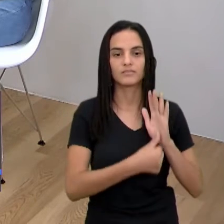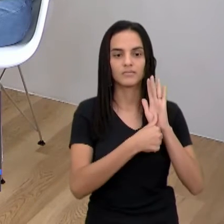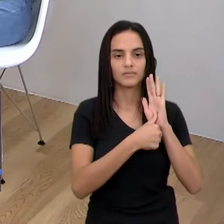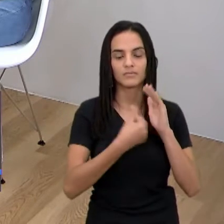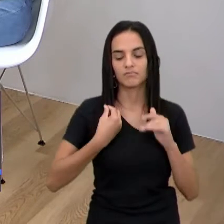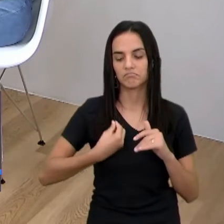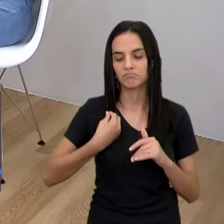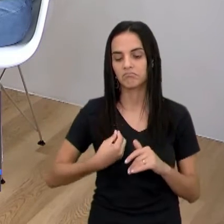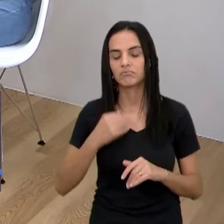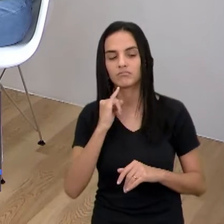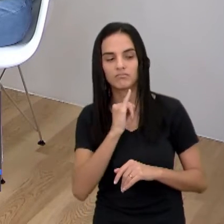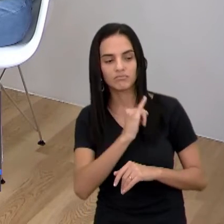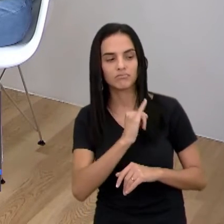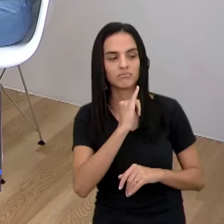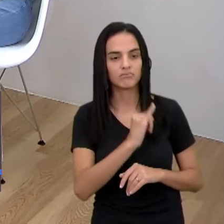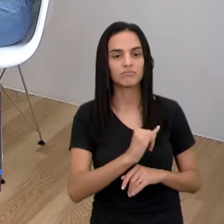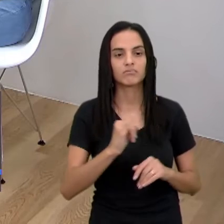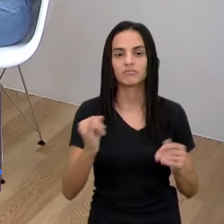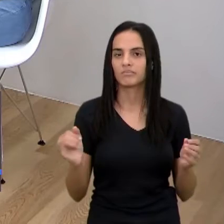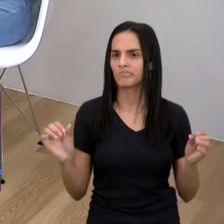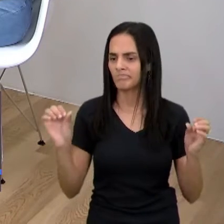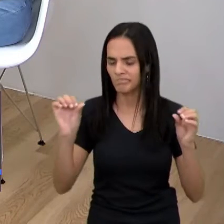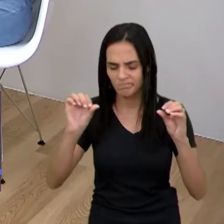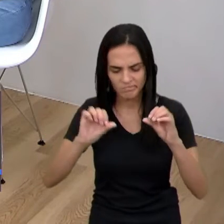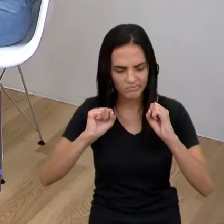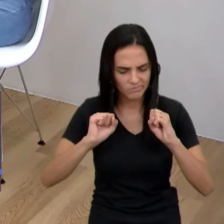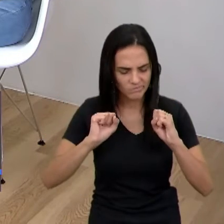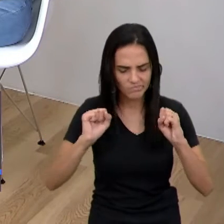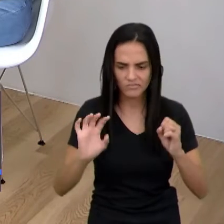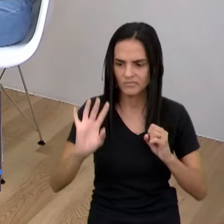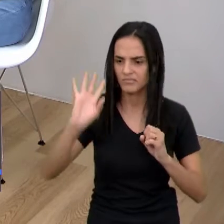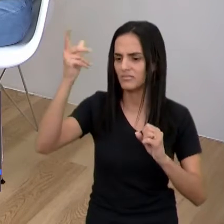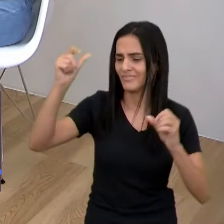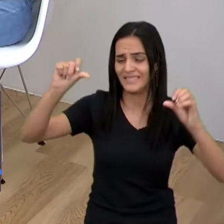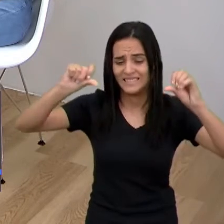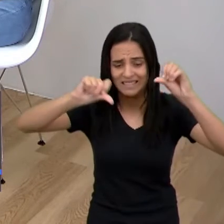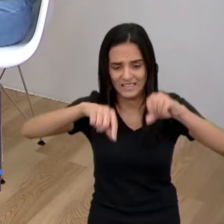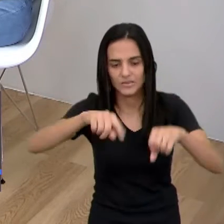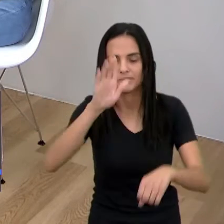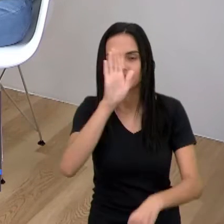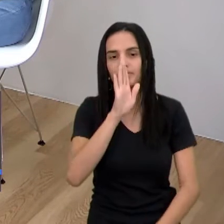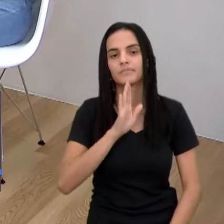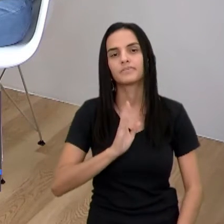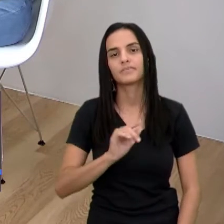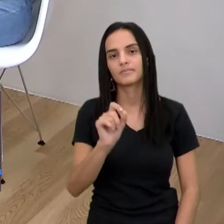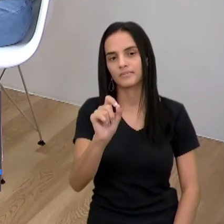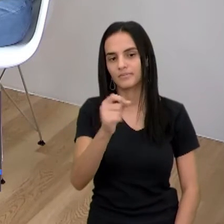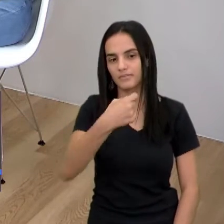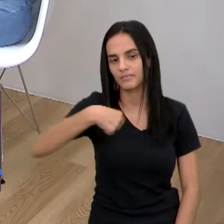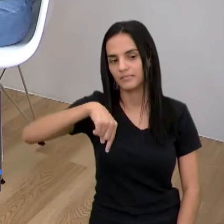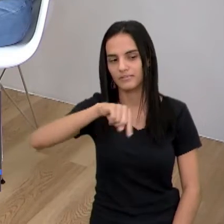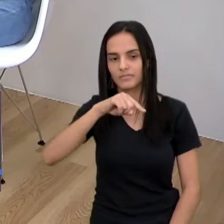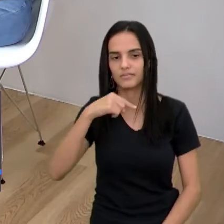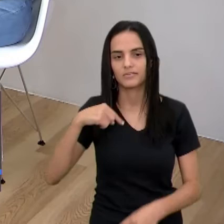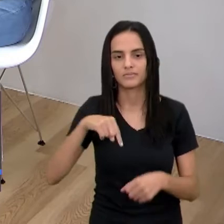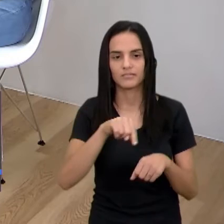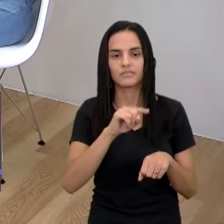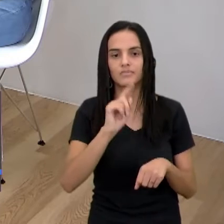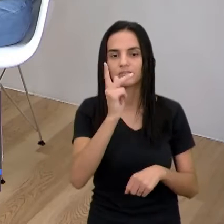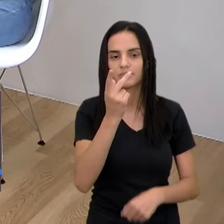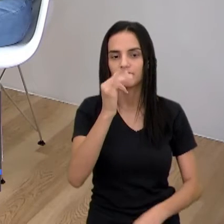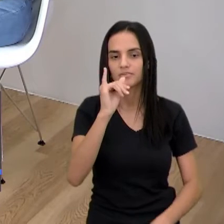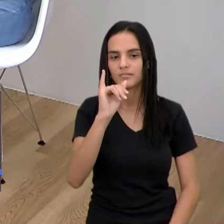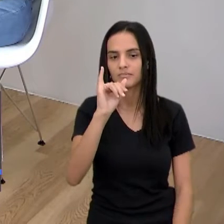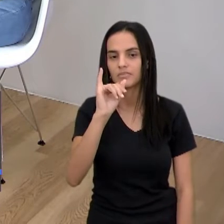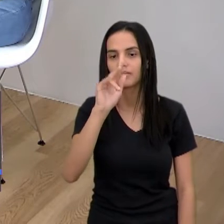vive dizendo que a pior desgraça que pode acontecer no Brasil é nós passarmos por um processo